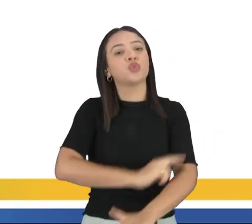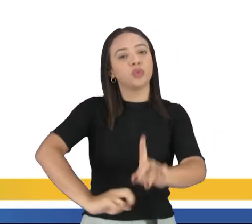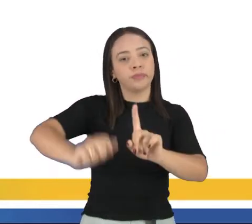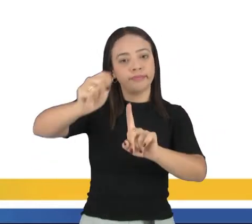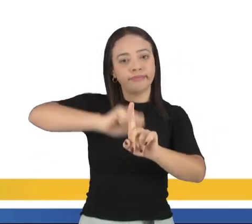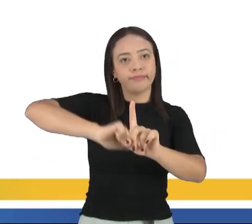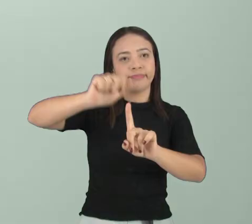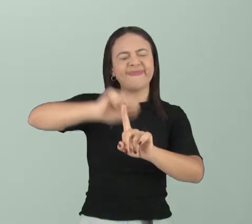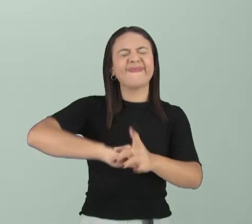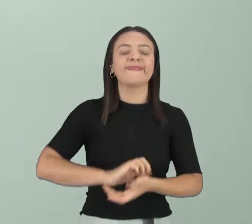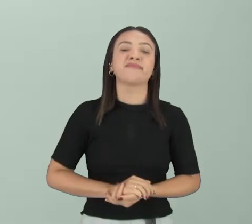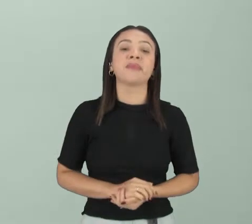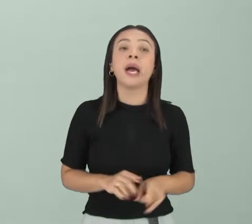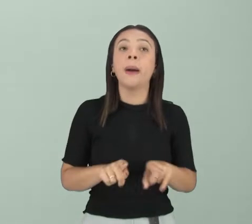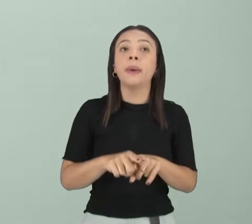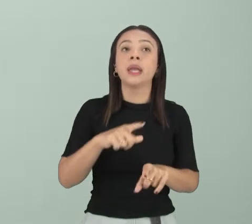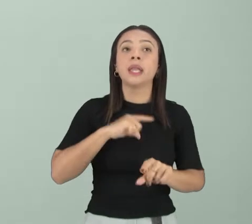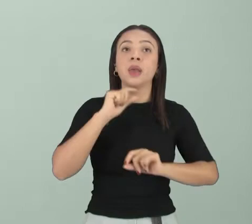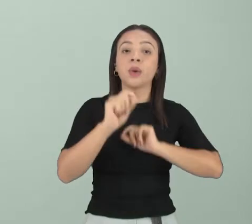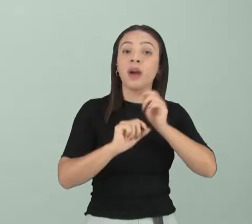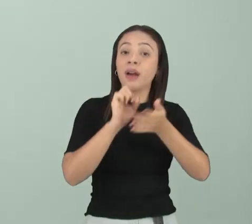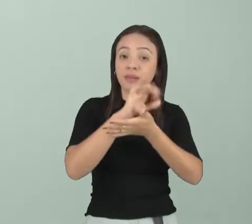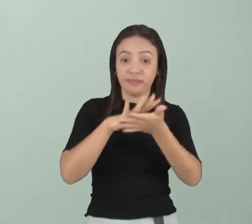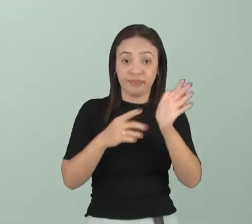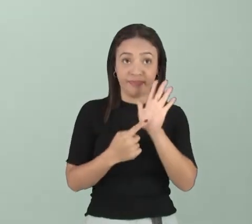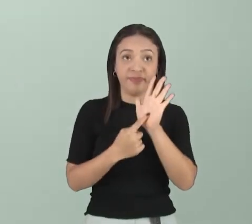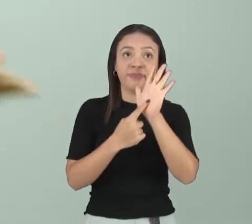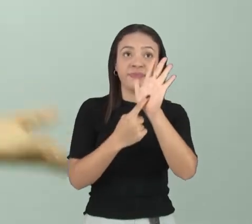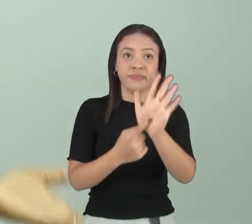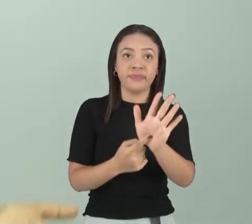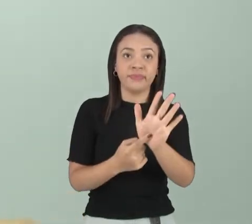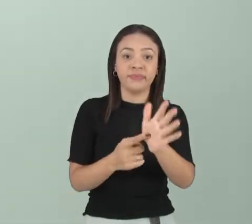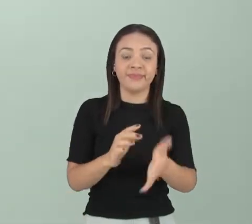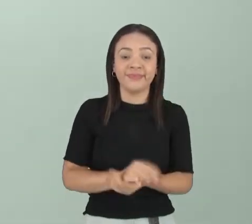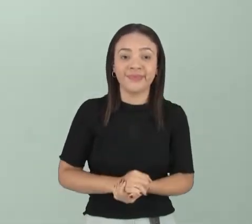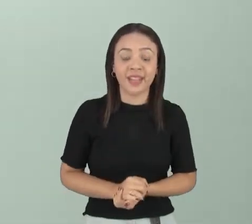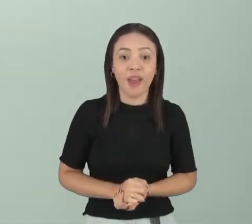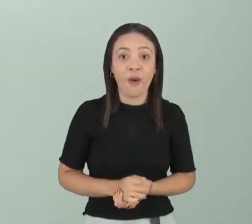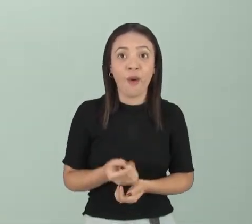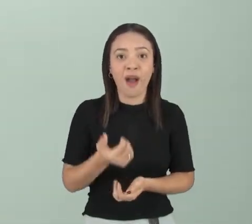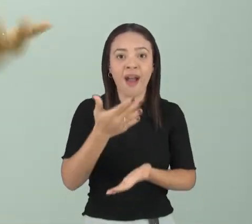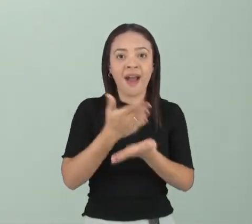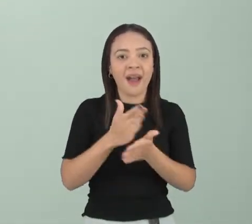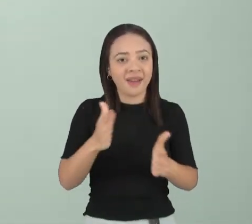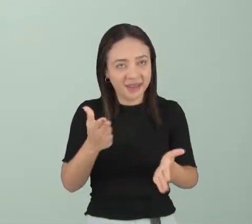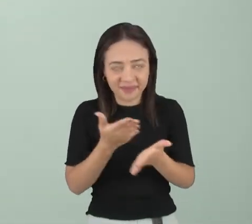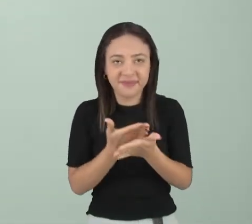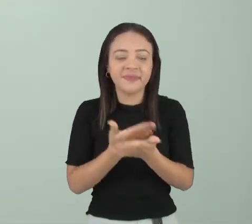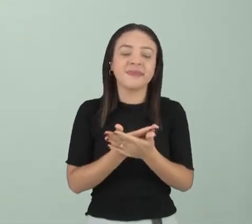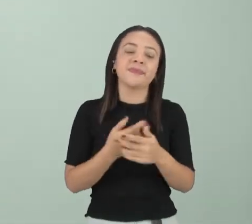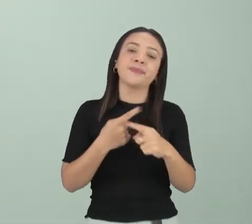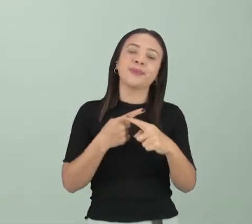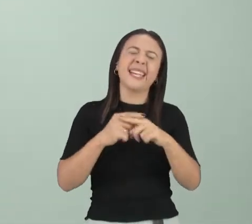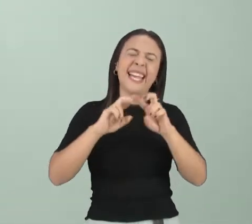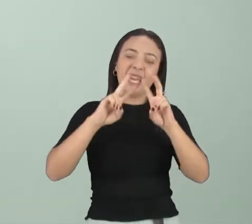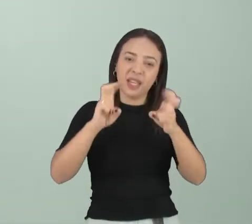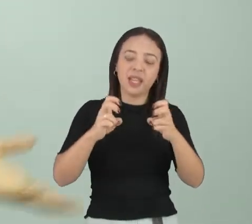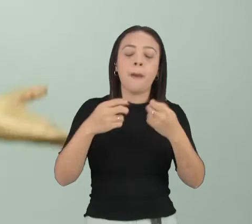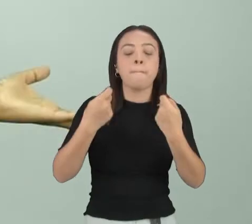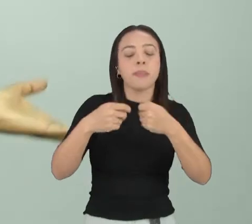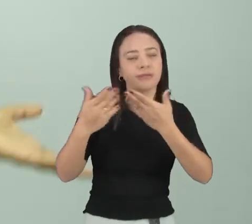pessoal nós temos agora o nosso exercitamos né os minutos e quando vai ser esse assunto